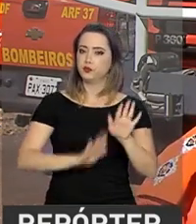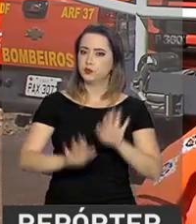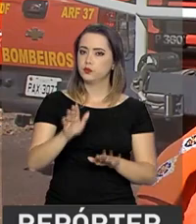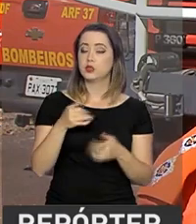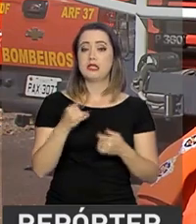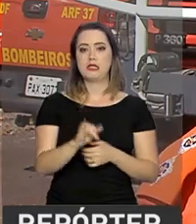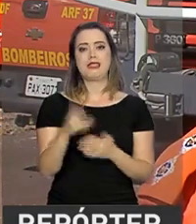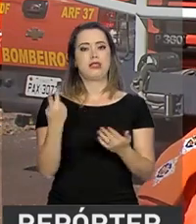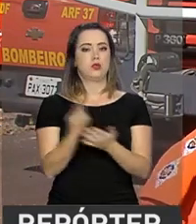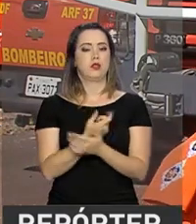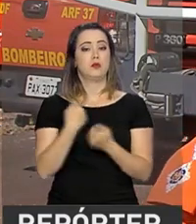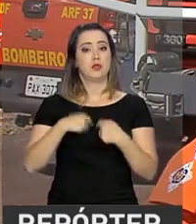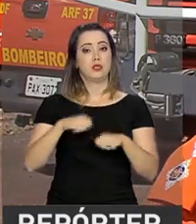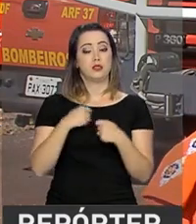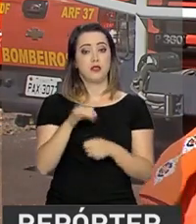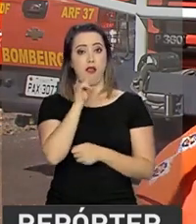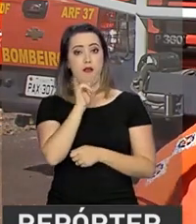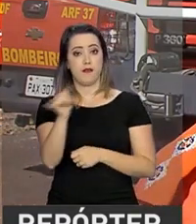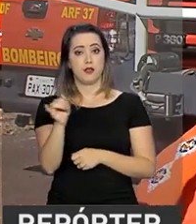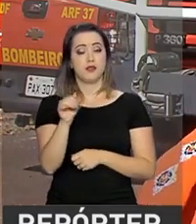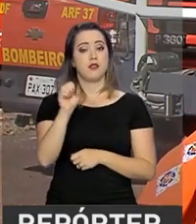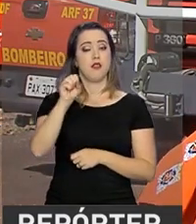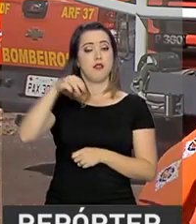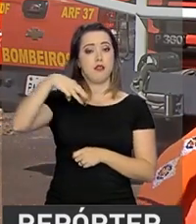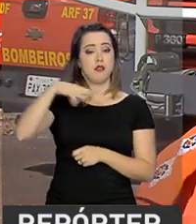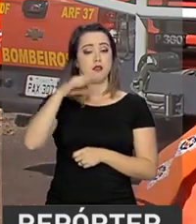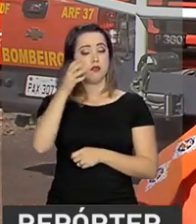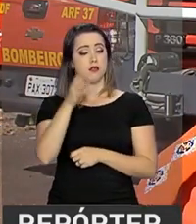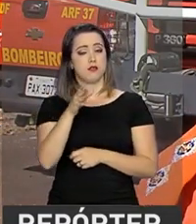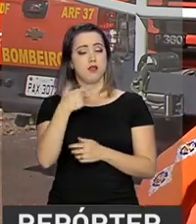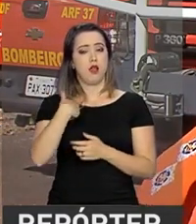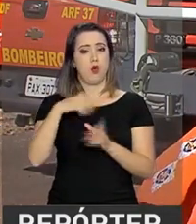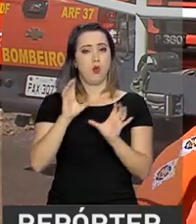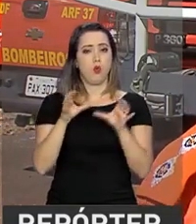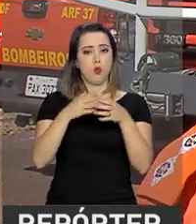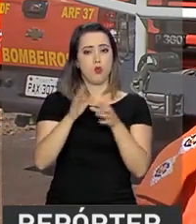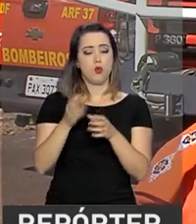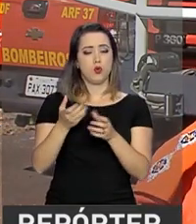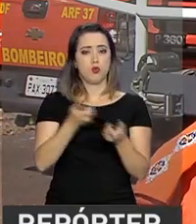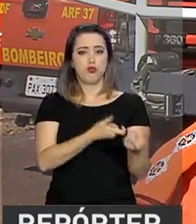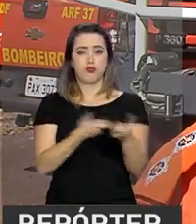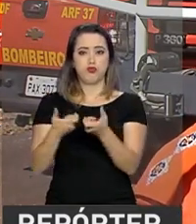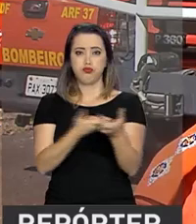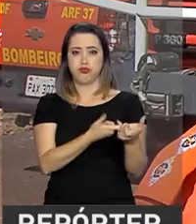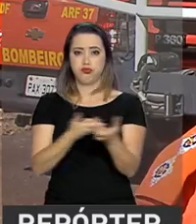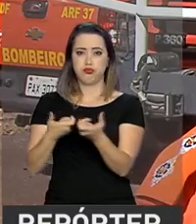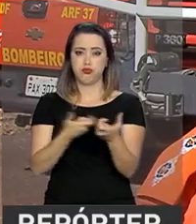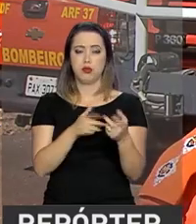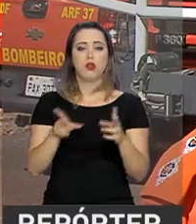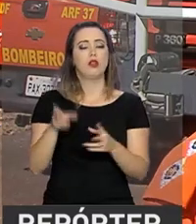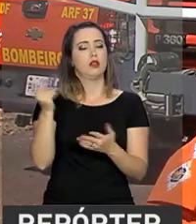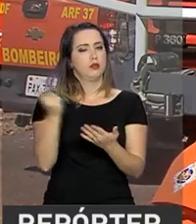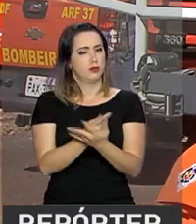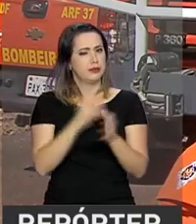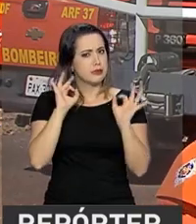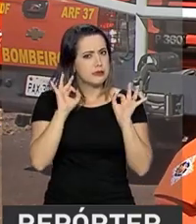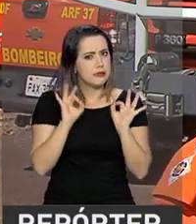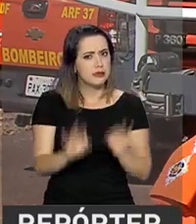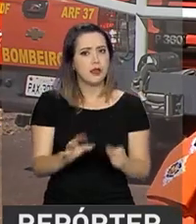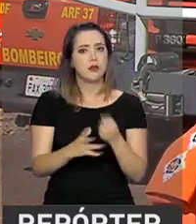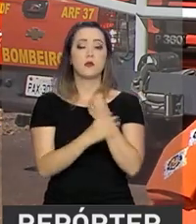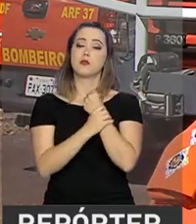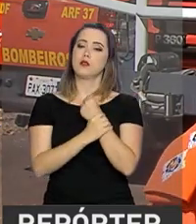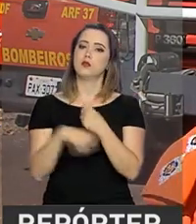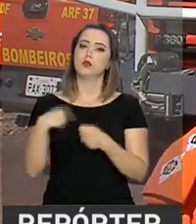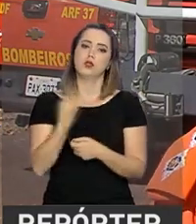tiver que fazer, que acione a Secretaria do Meio Ambiente, que acione o Corpo de Bombeiros para que a gente possa orientar, para que seja feita da forma mais segura possível